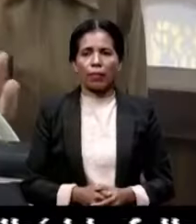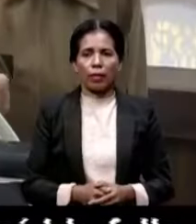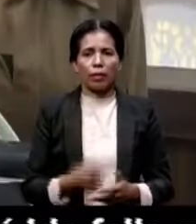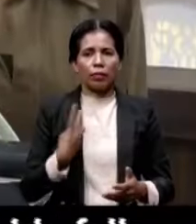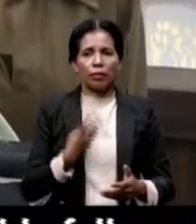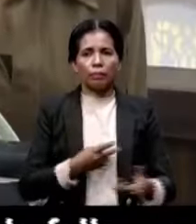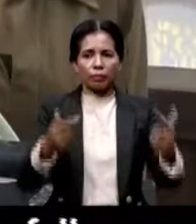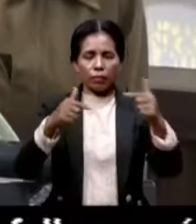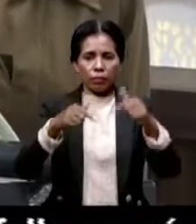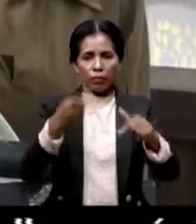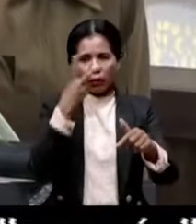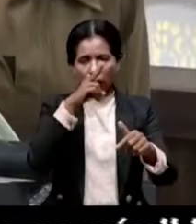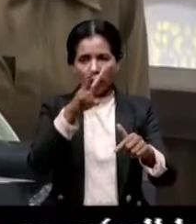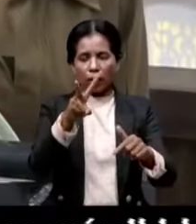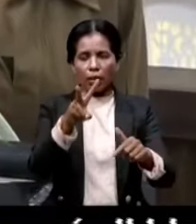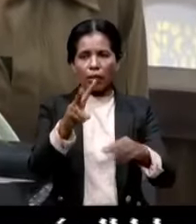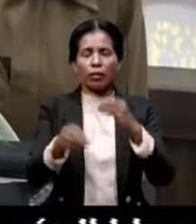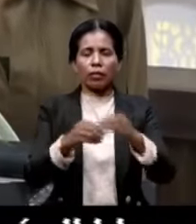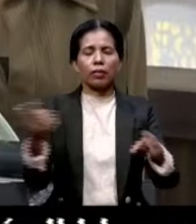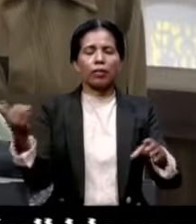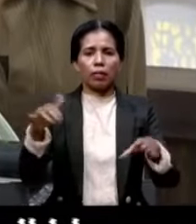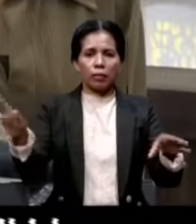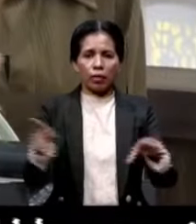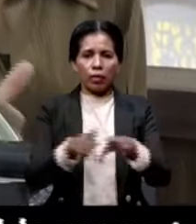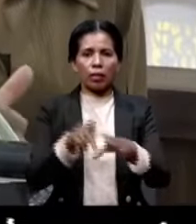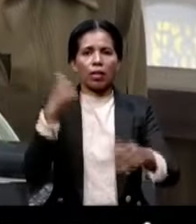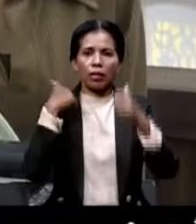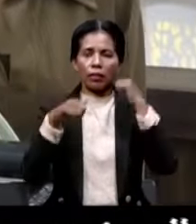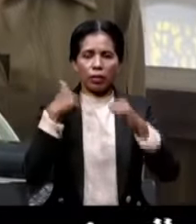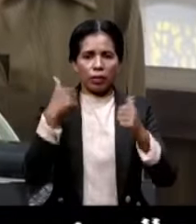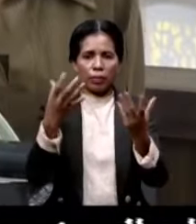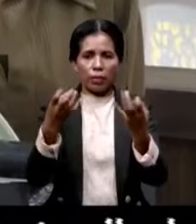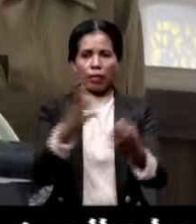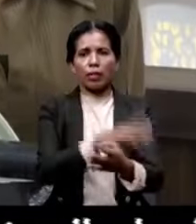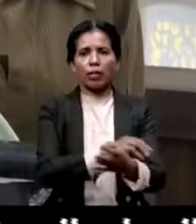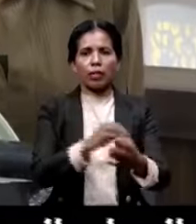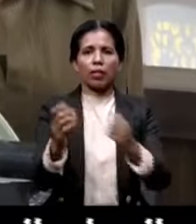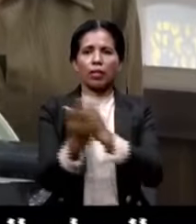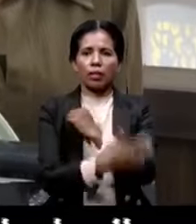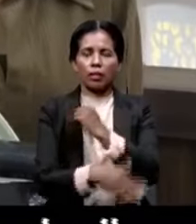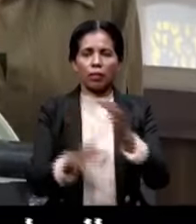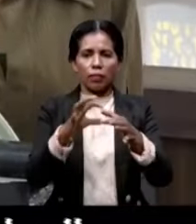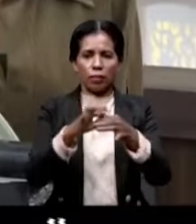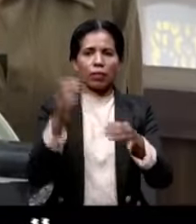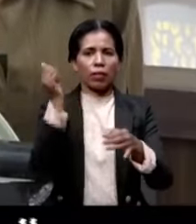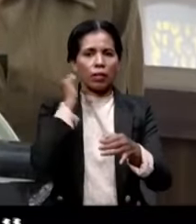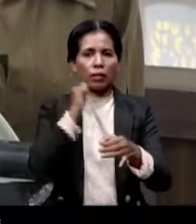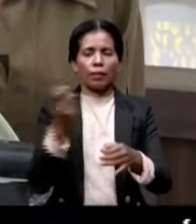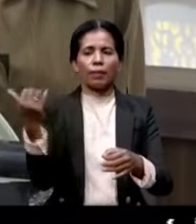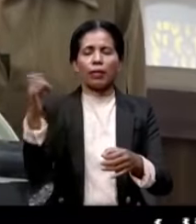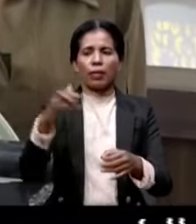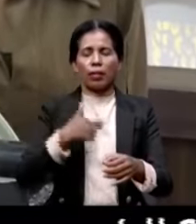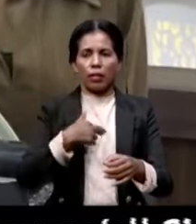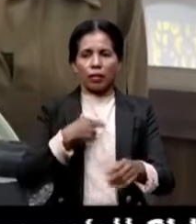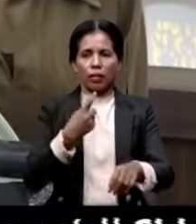fo avaliação ba ser minha participação atividades do que ira ia país membro ASEAN. Sira Rasis,